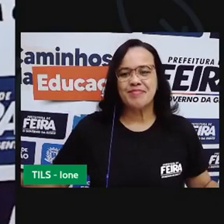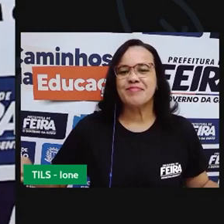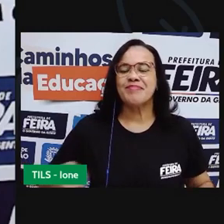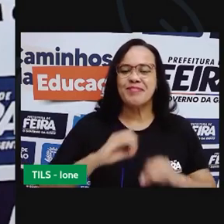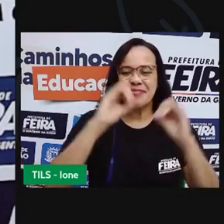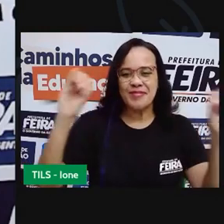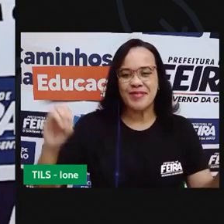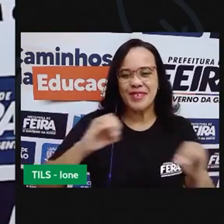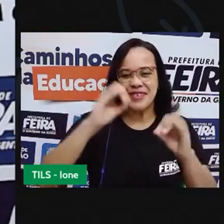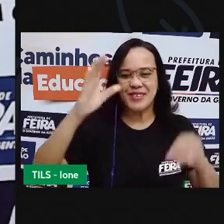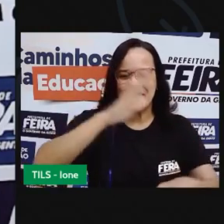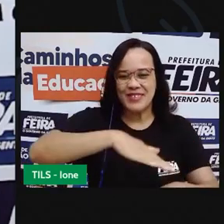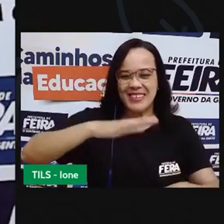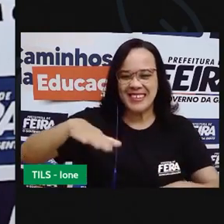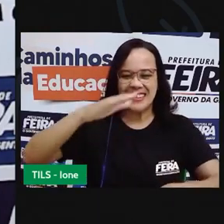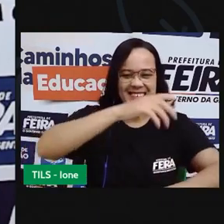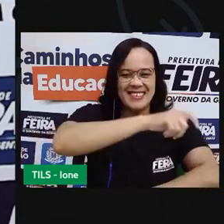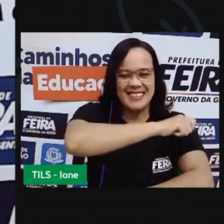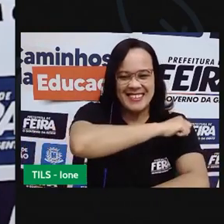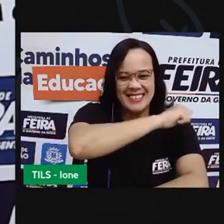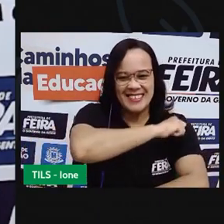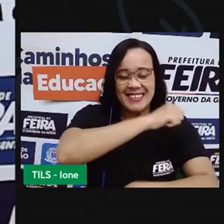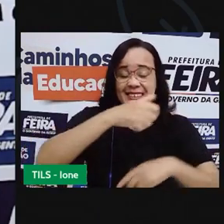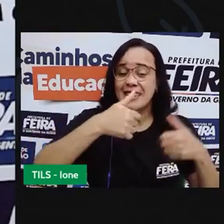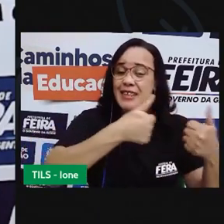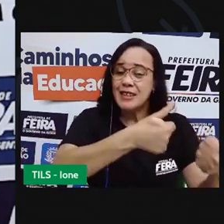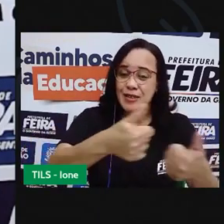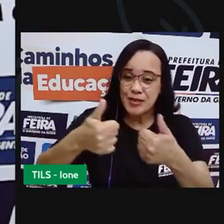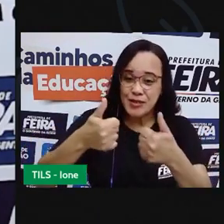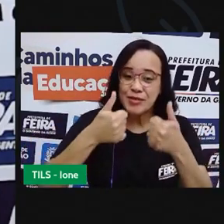Olá, criançada! Tudo bem com vocês?